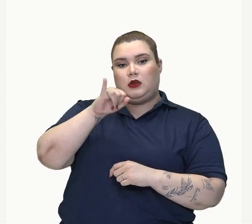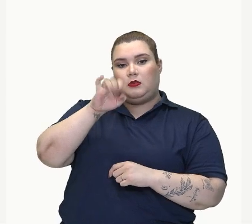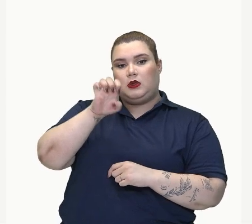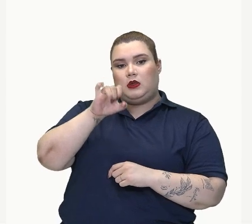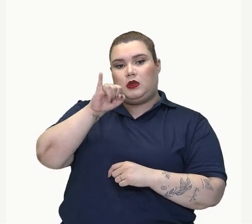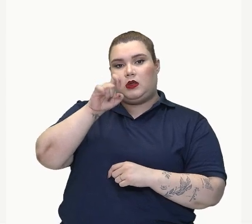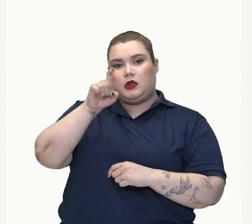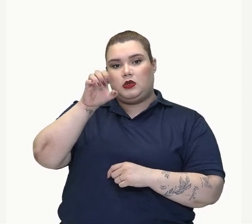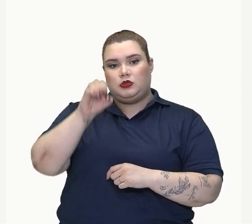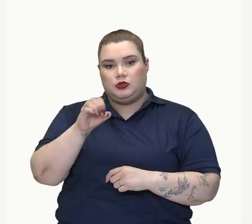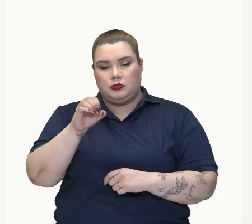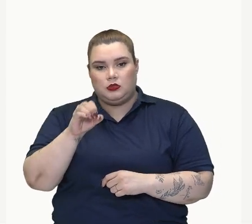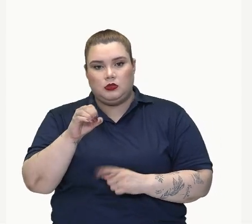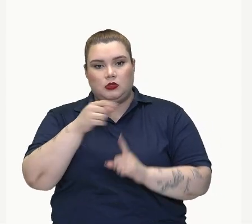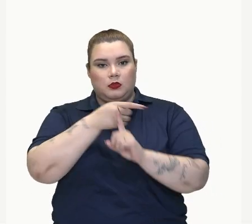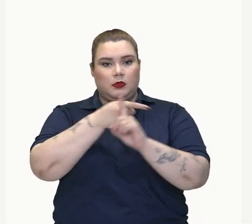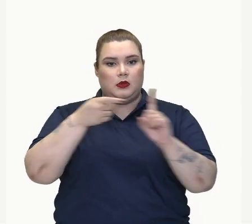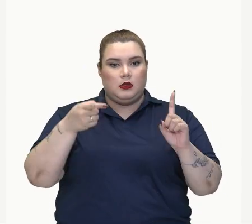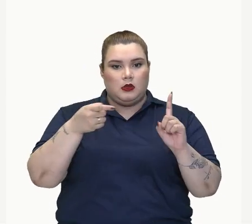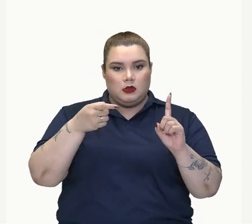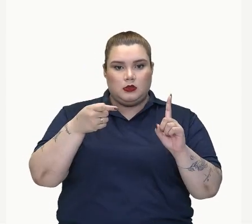Qual é a metade de 36?